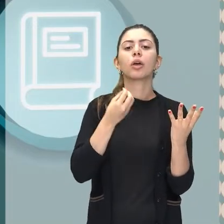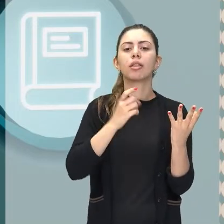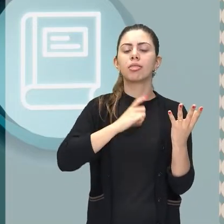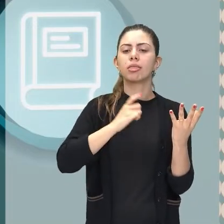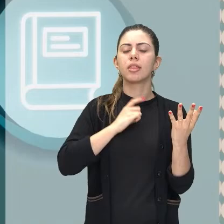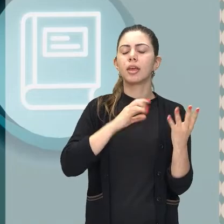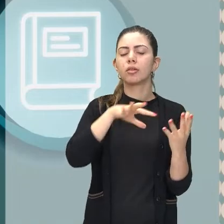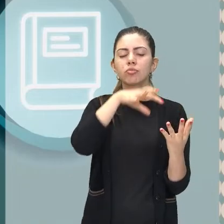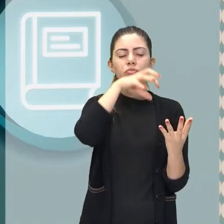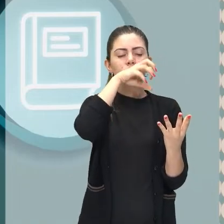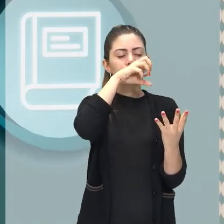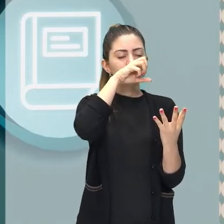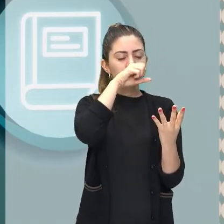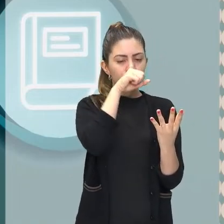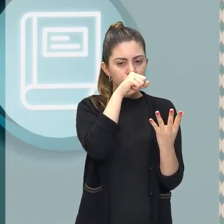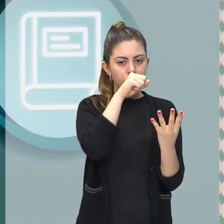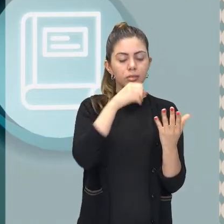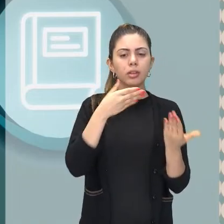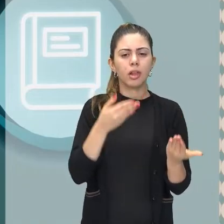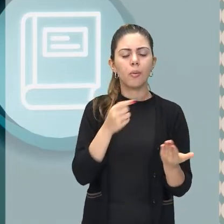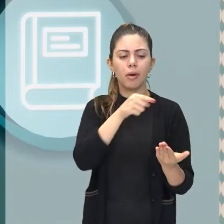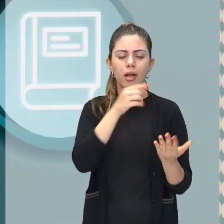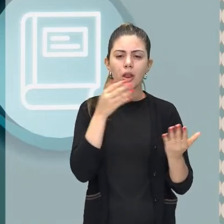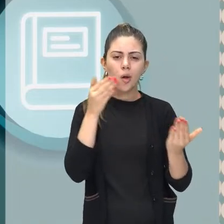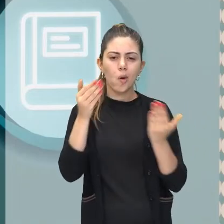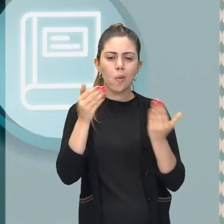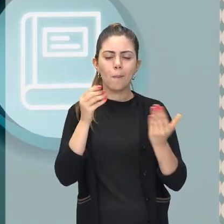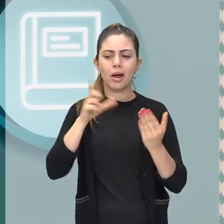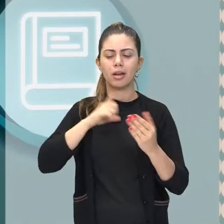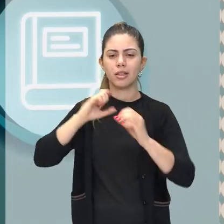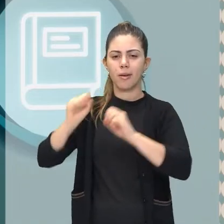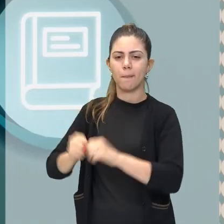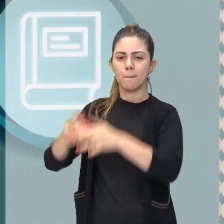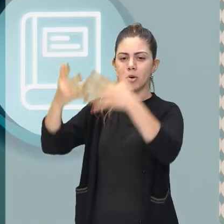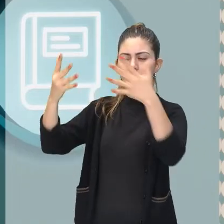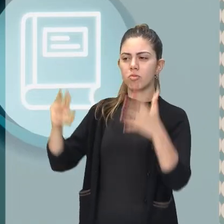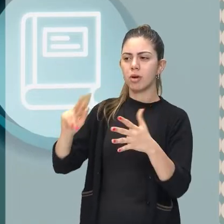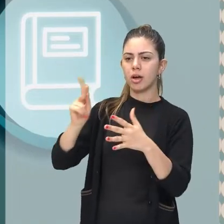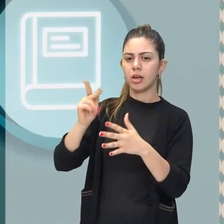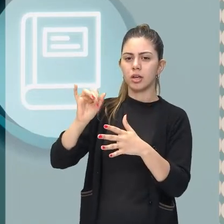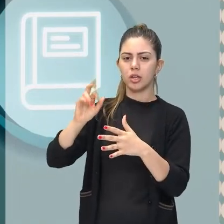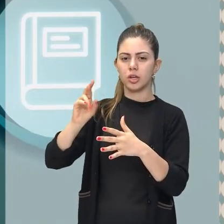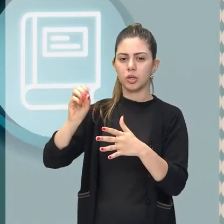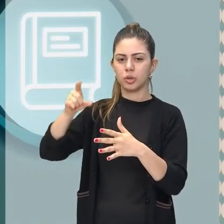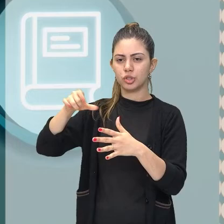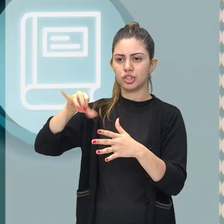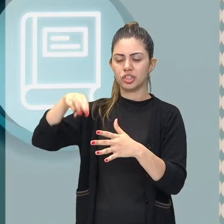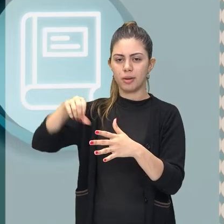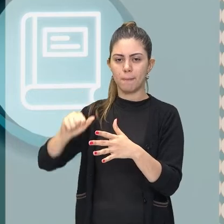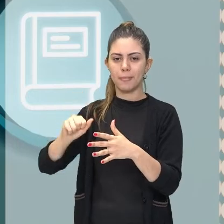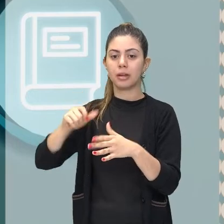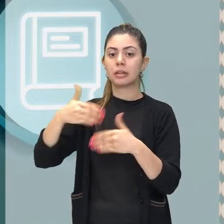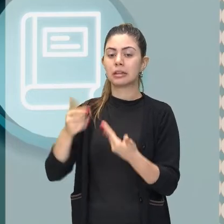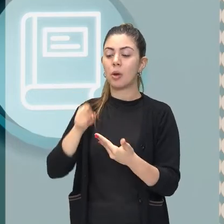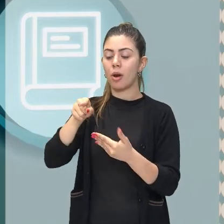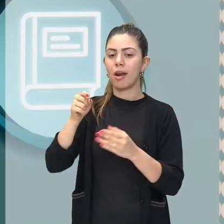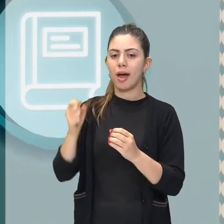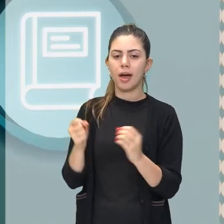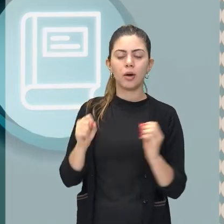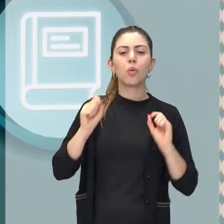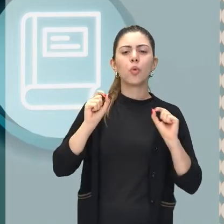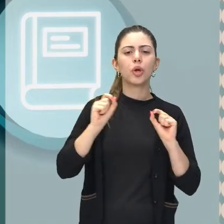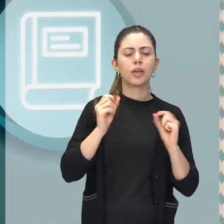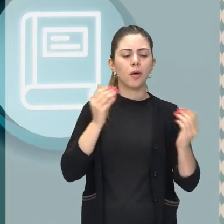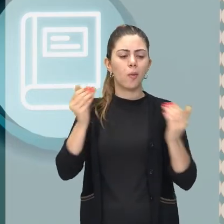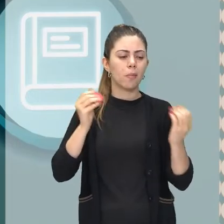seu perfume. E ele compara ali a bomba de Hiroshima a uma rosa, que quando ela abriu, ela exalou